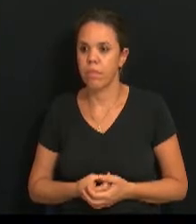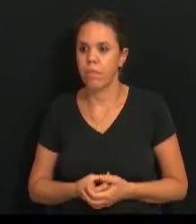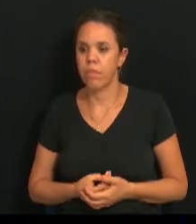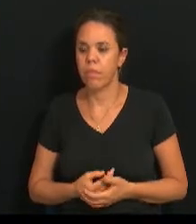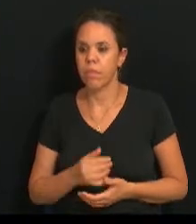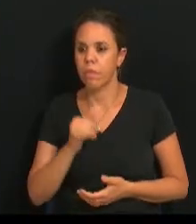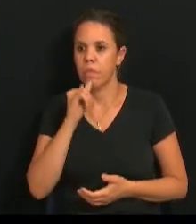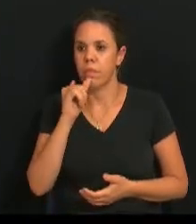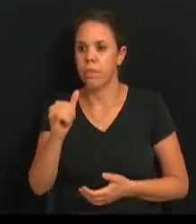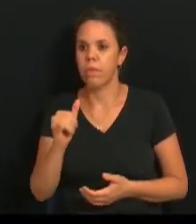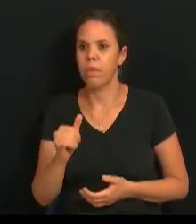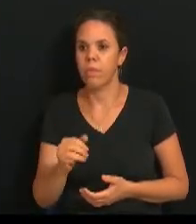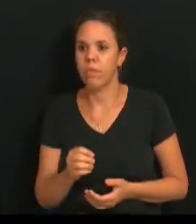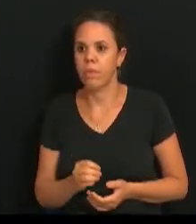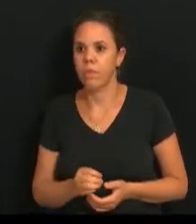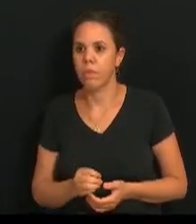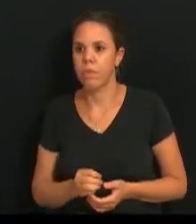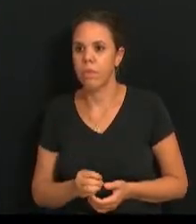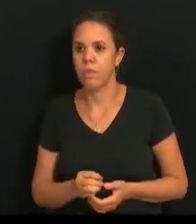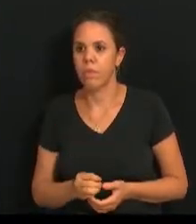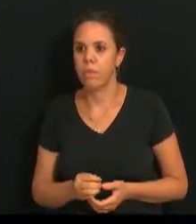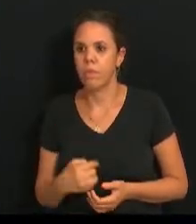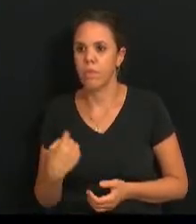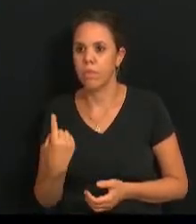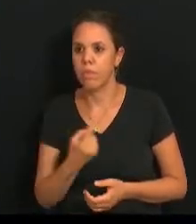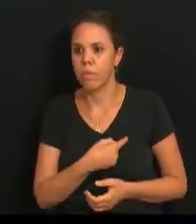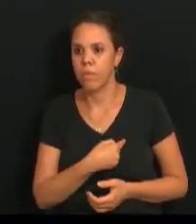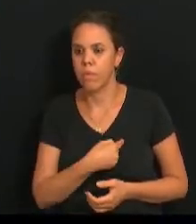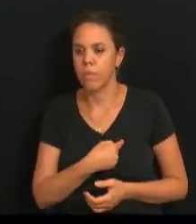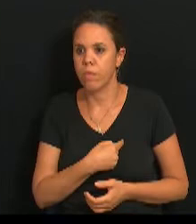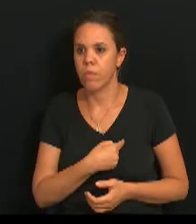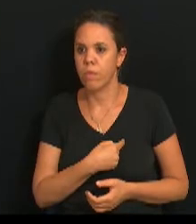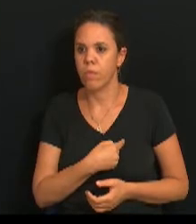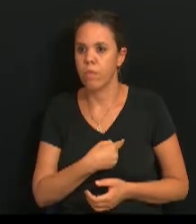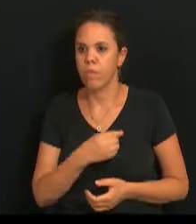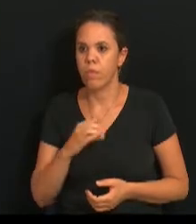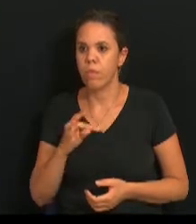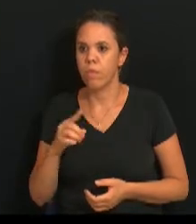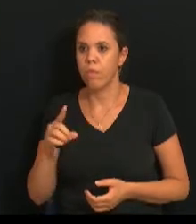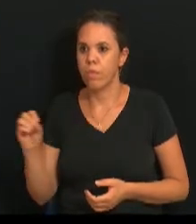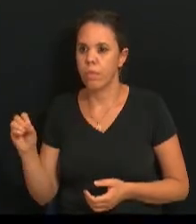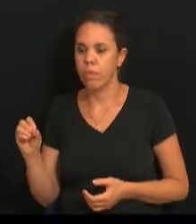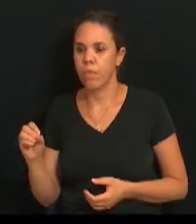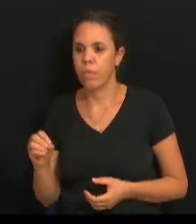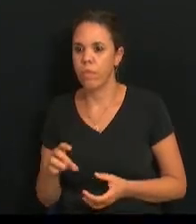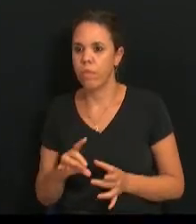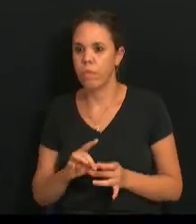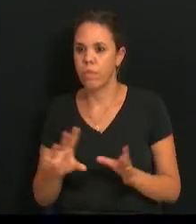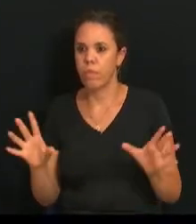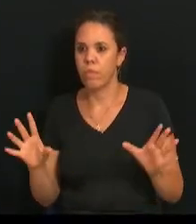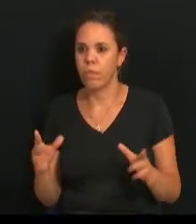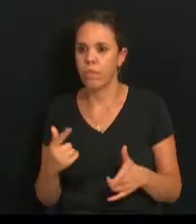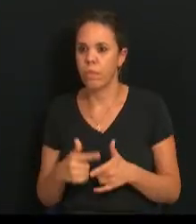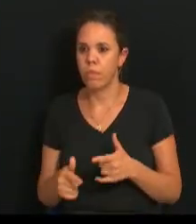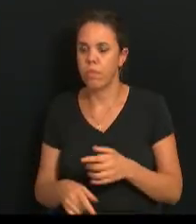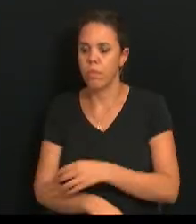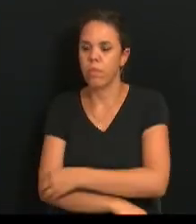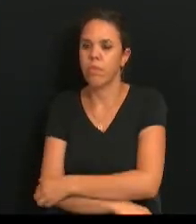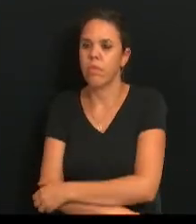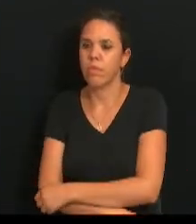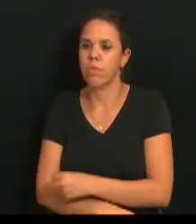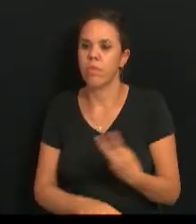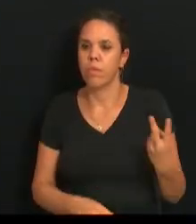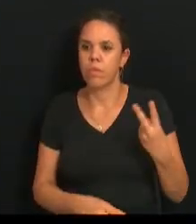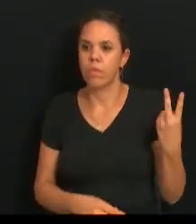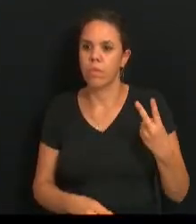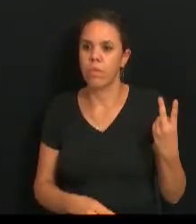A gente, como o nosso companheiro aí, Cláudio, já colocou, dessa precarização, dessa valorização